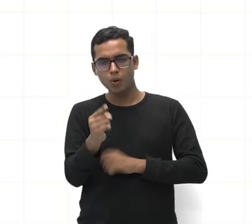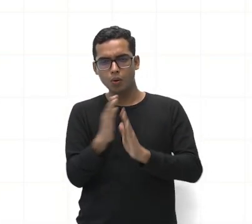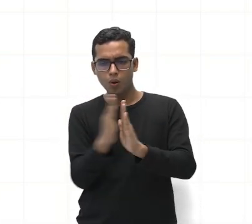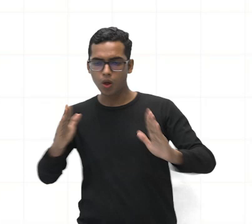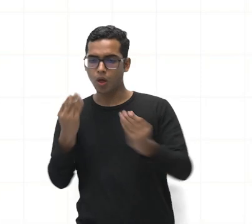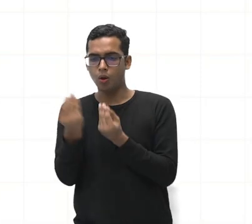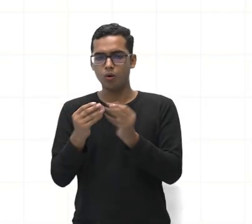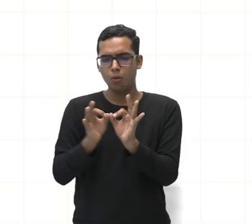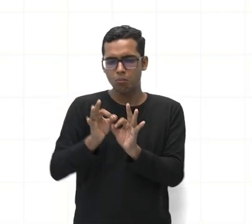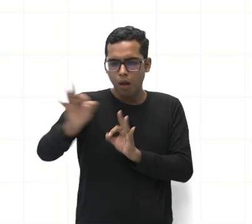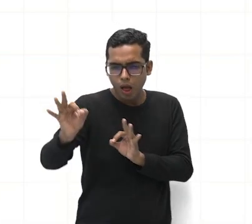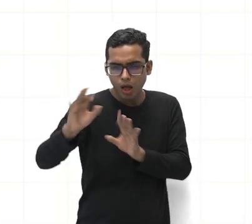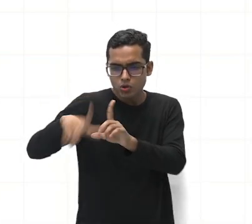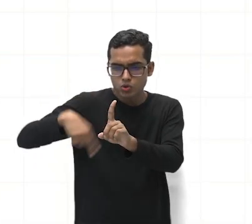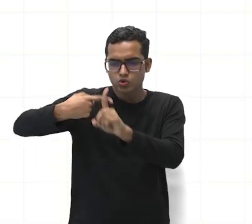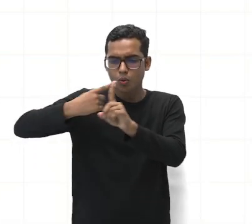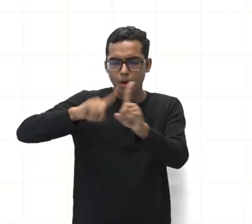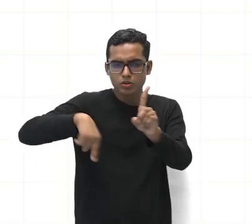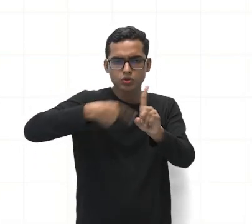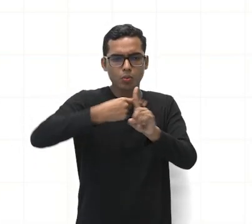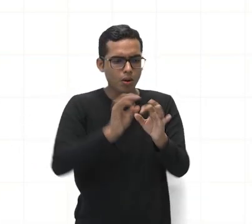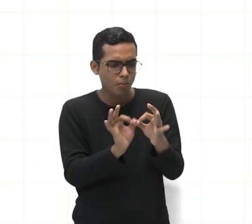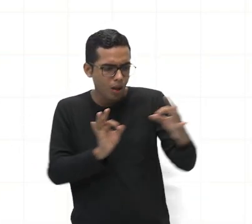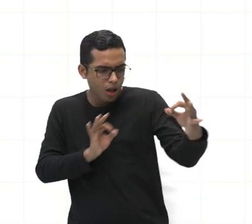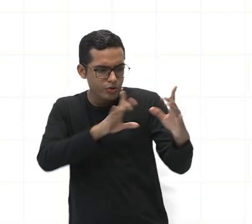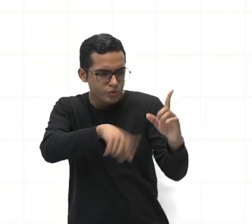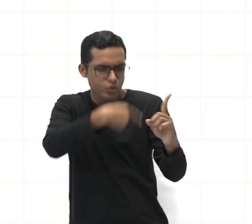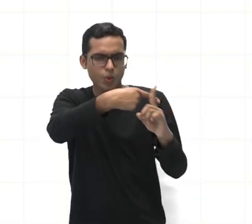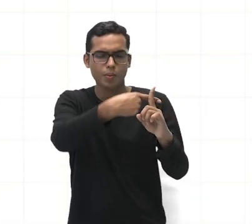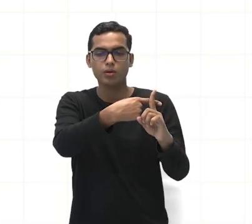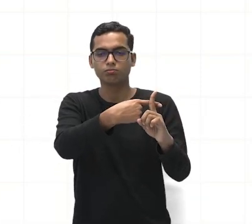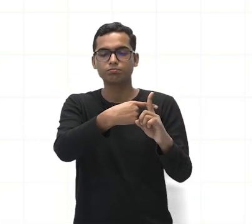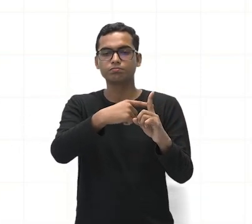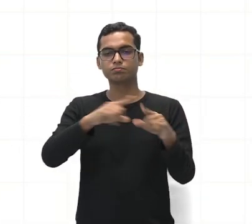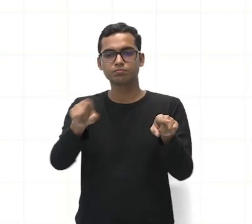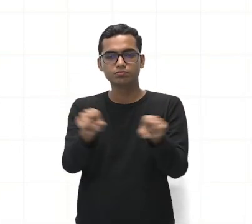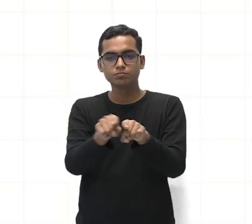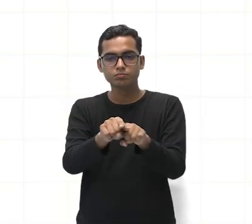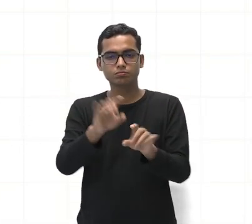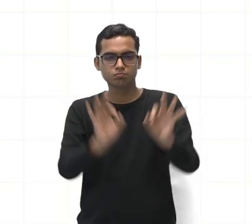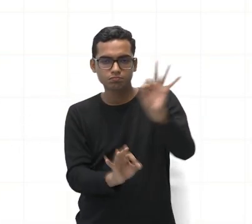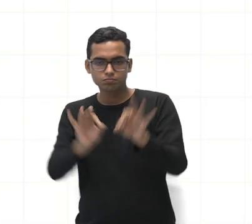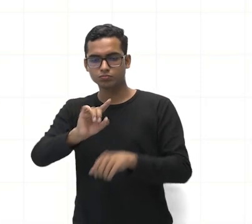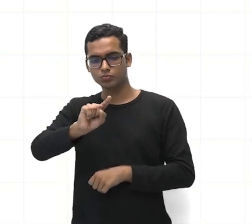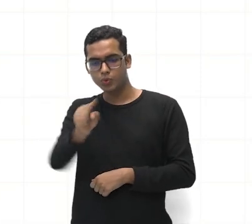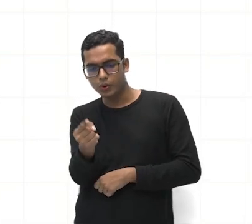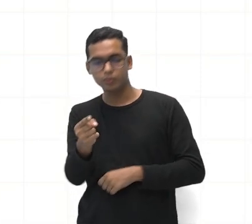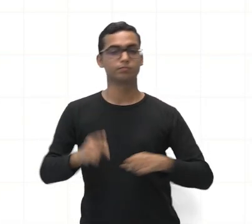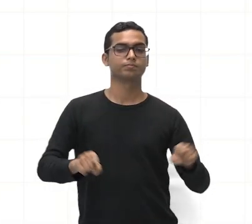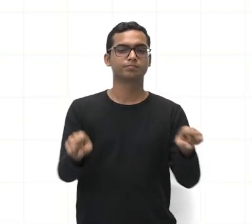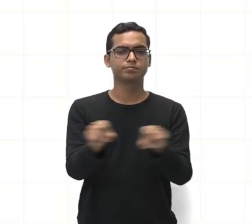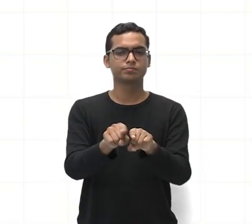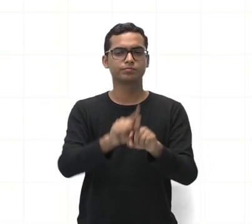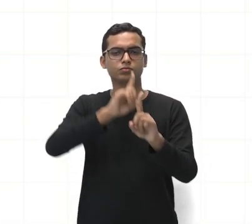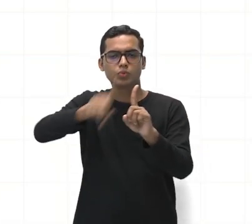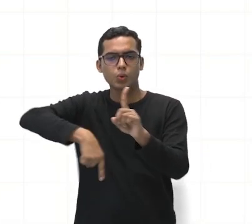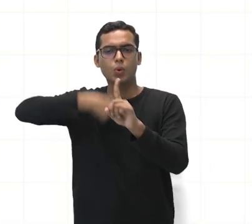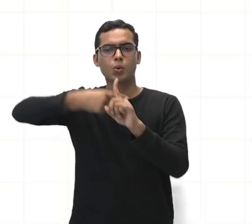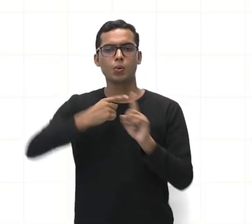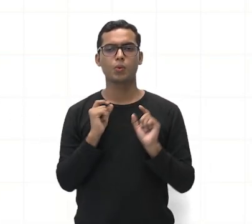suas viagens espaciais. Alinhando as vírgulas, tá legal? Então, alinhando as vírgulas e